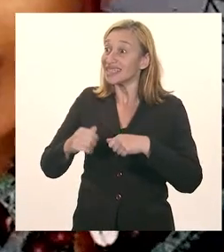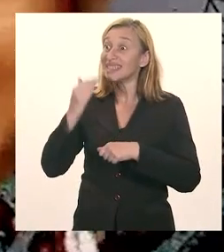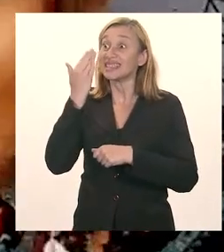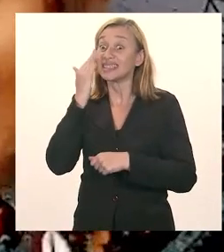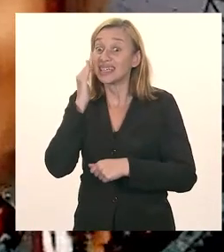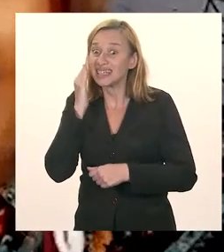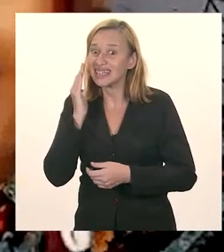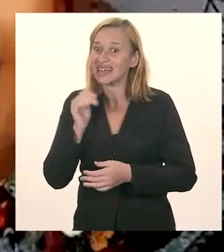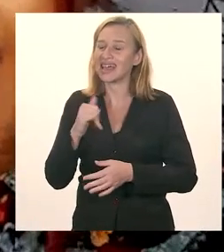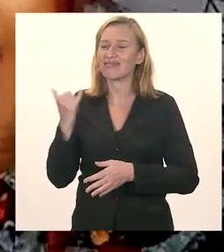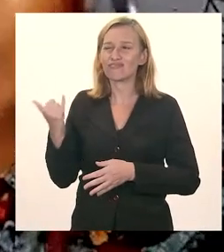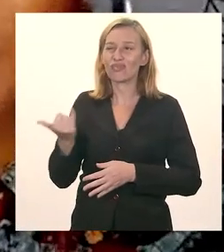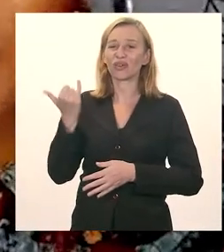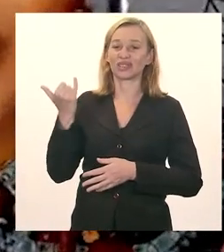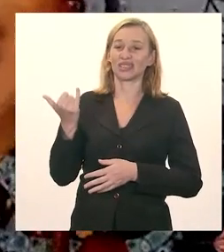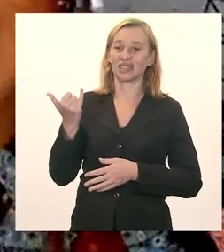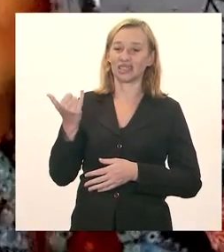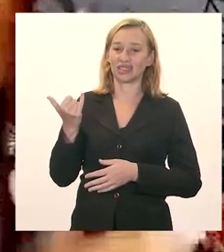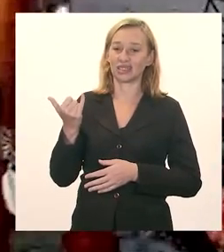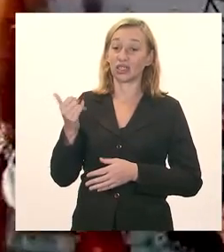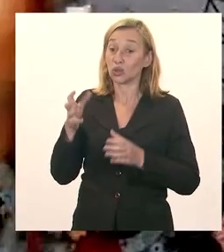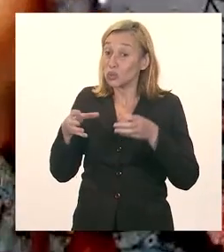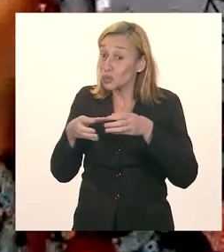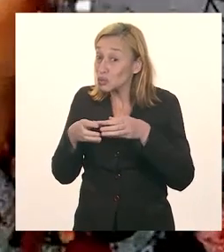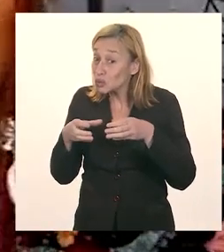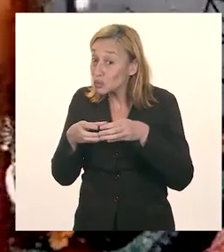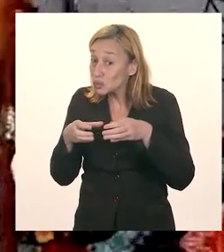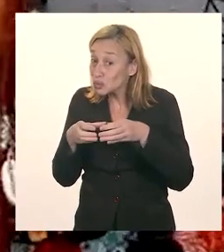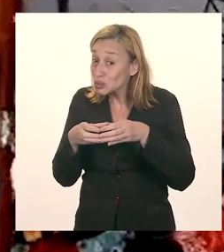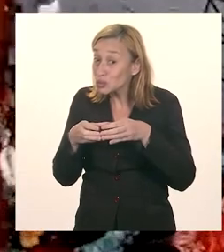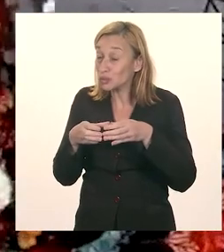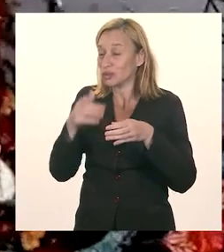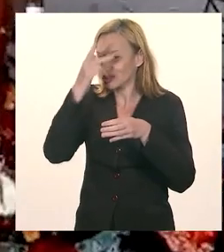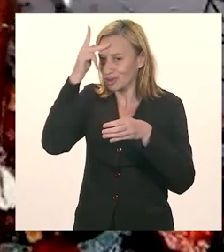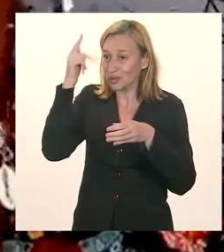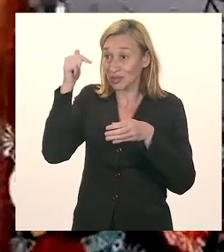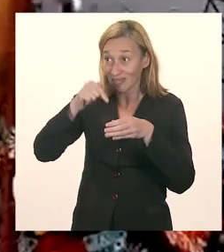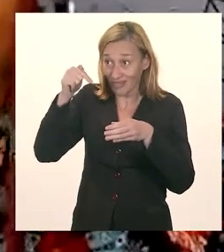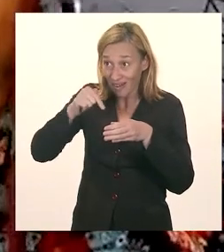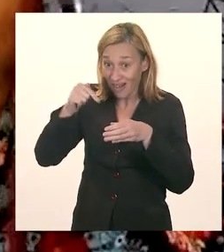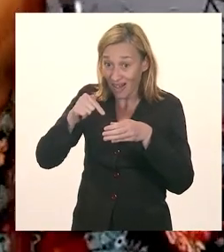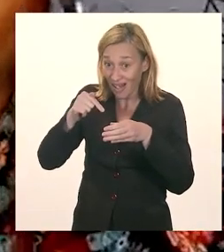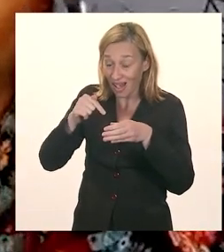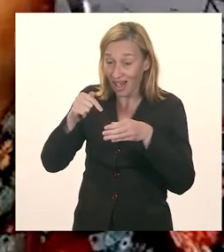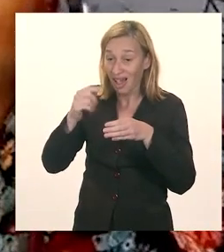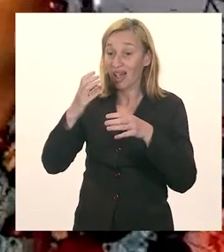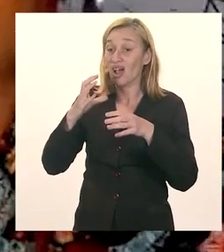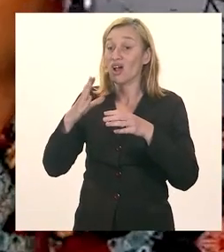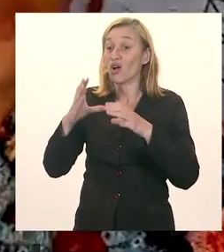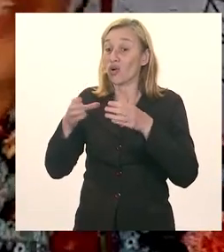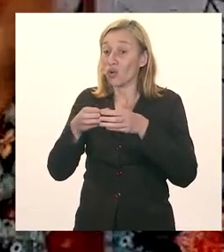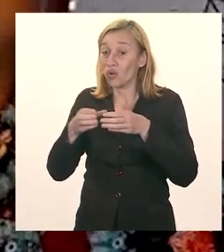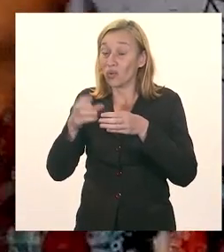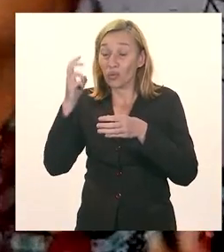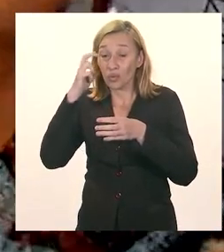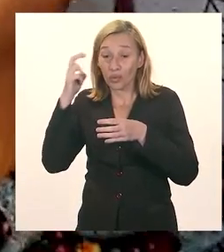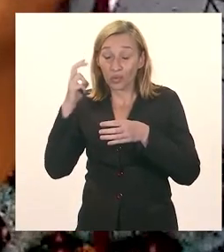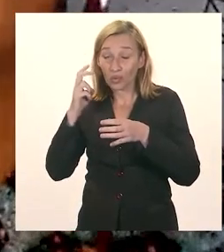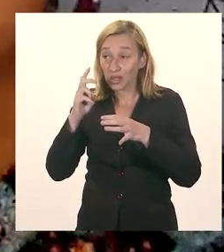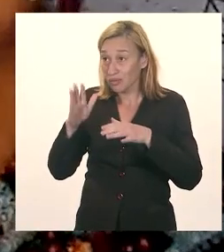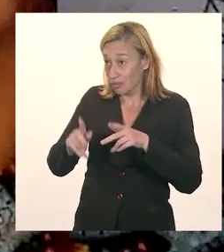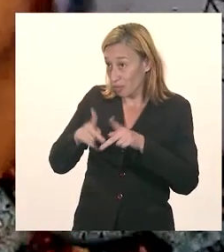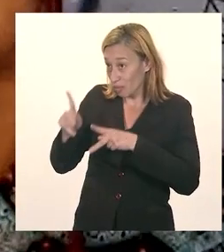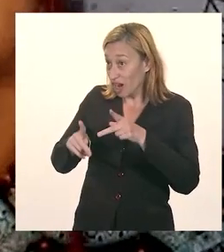precisam entender. As pessoas, além dos grupos, além das pessoas dos grupos cultura popular, eu tô falando das